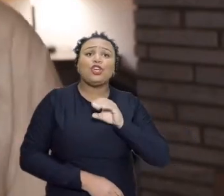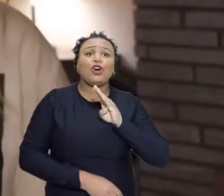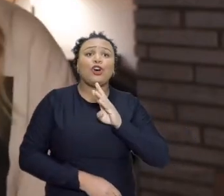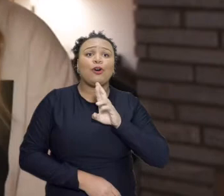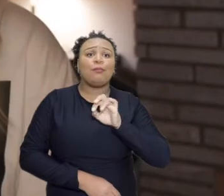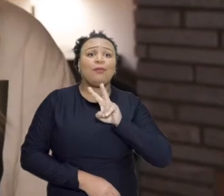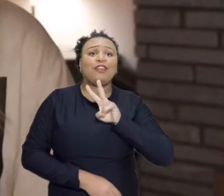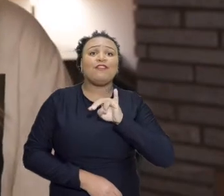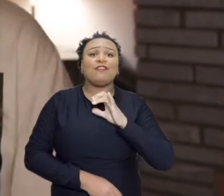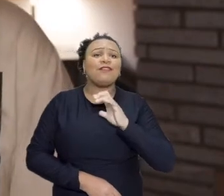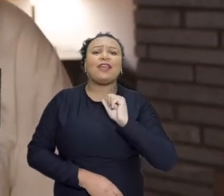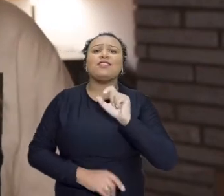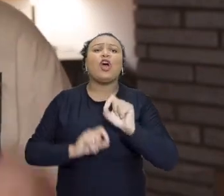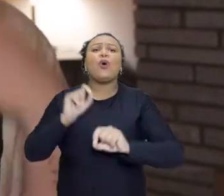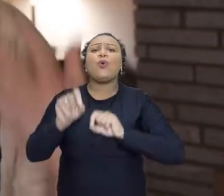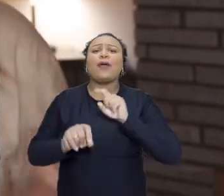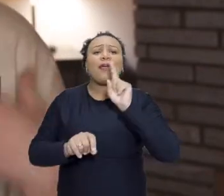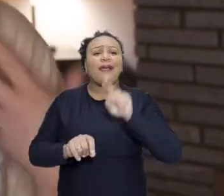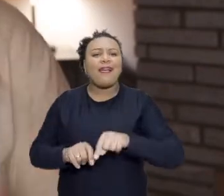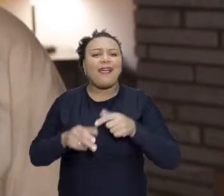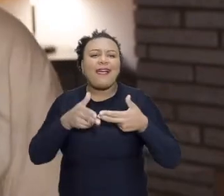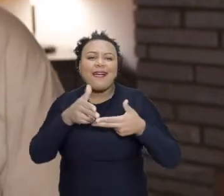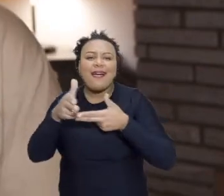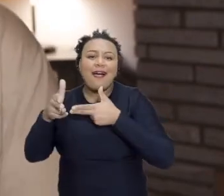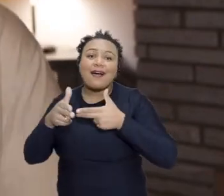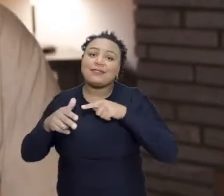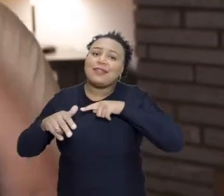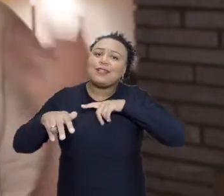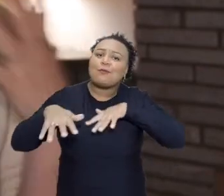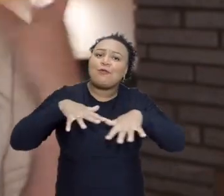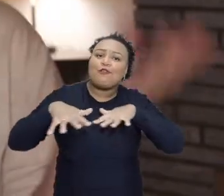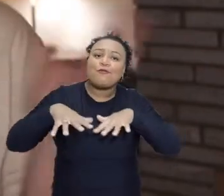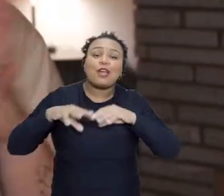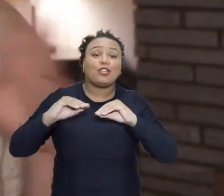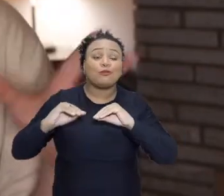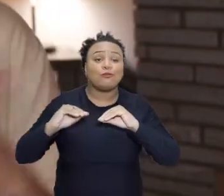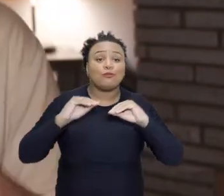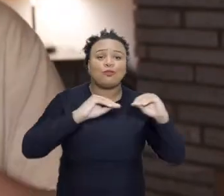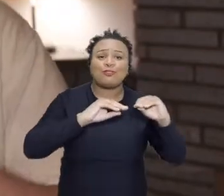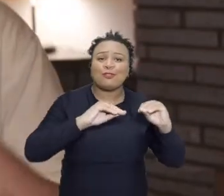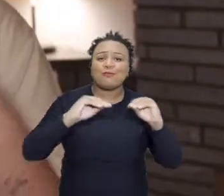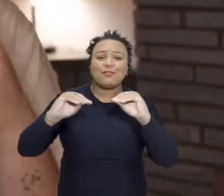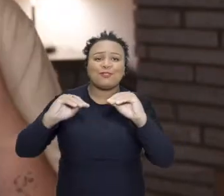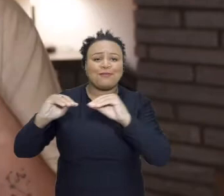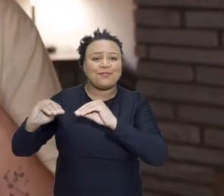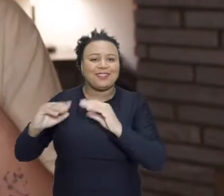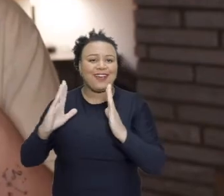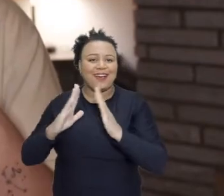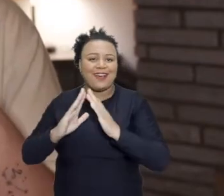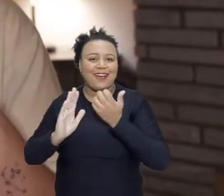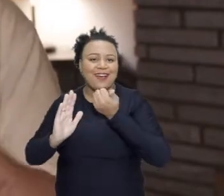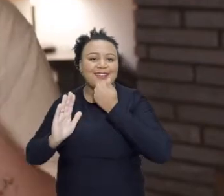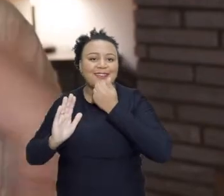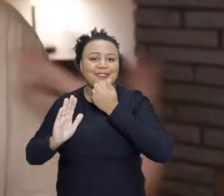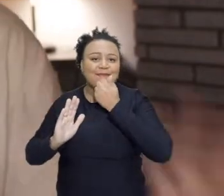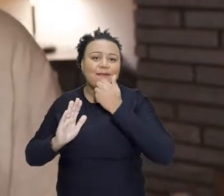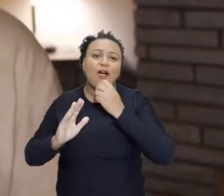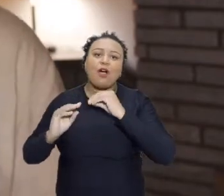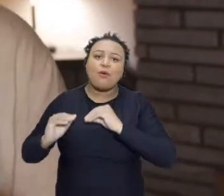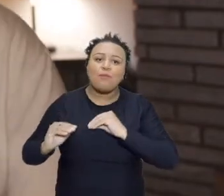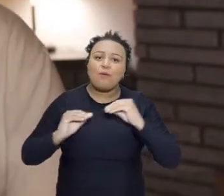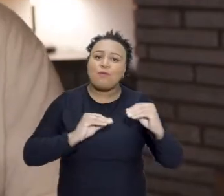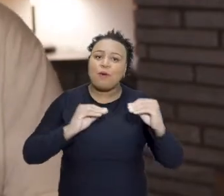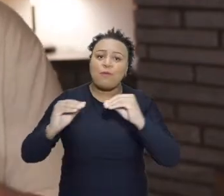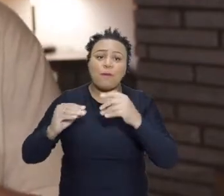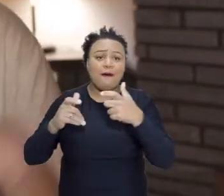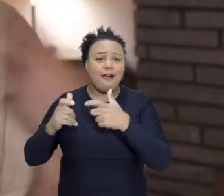a caça, eles estarem sempre em movimento, se mudando de caverna para caverna ou de lugar para